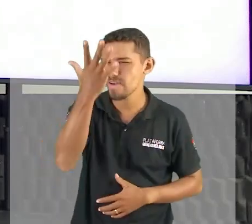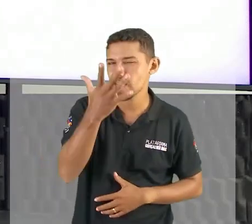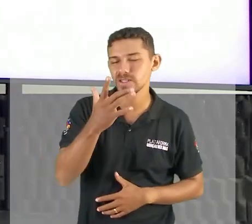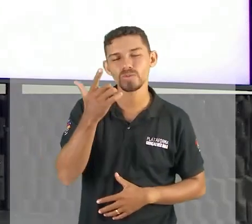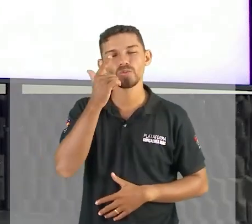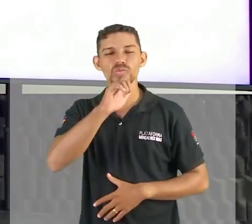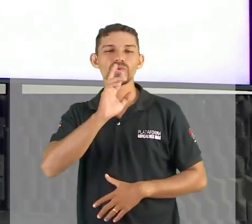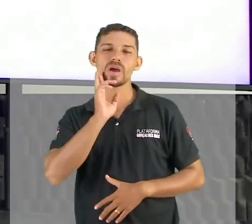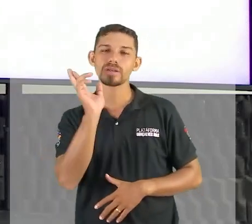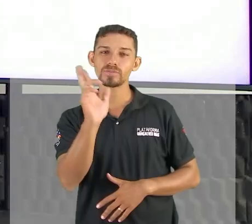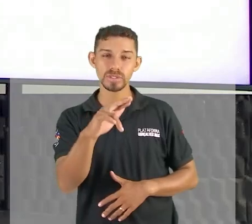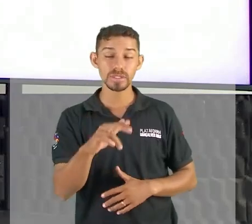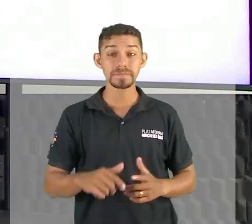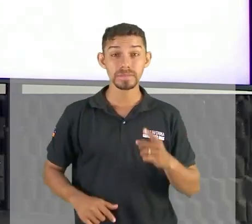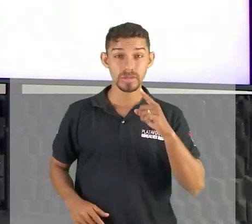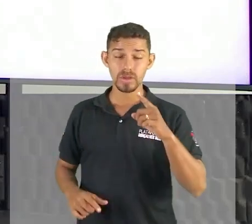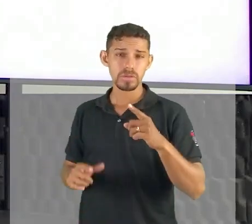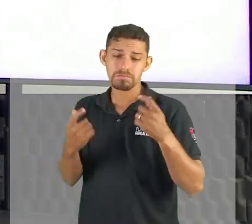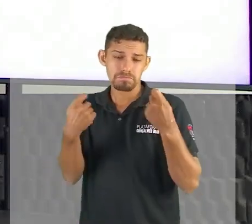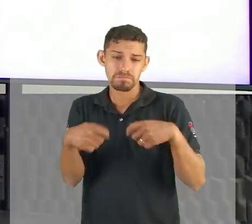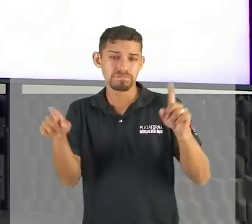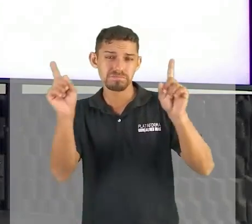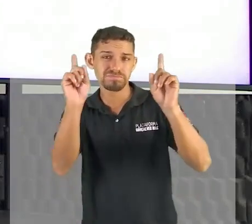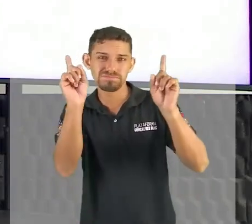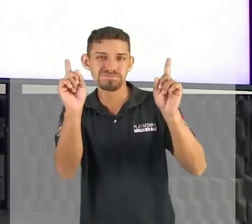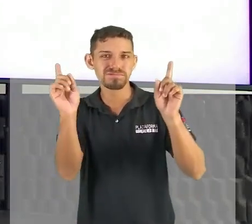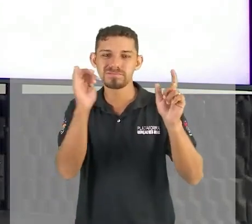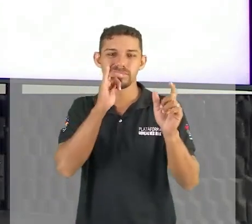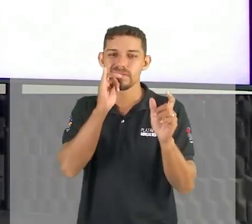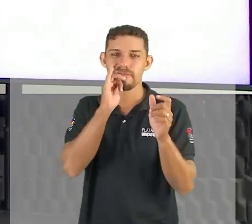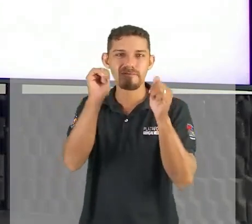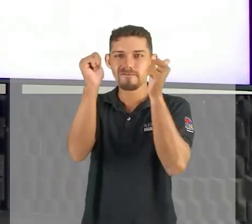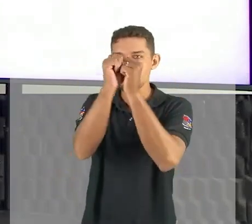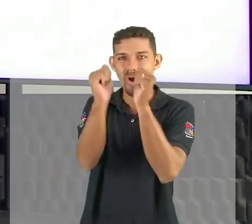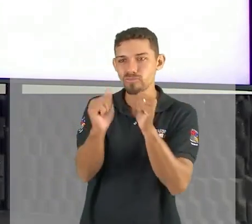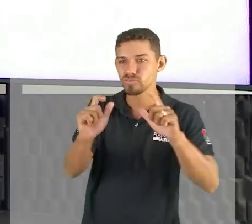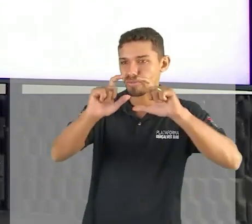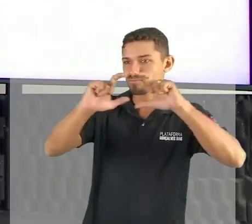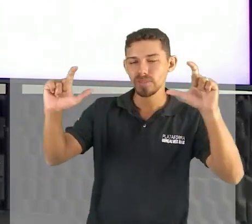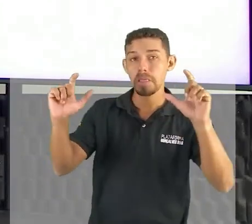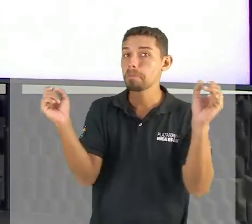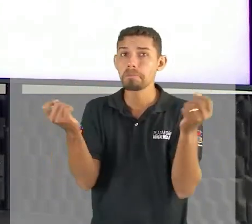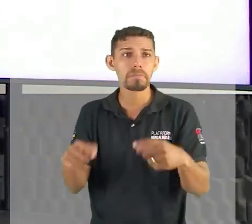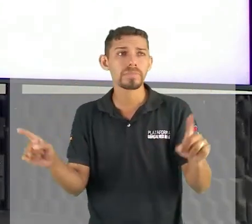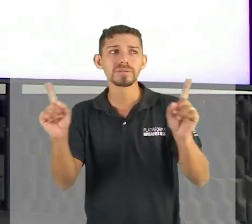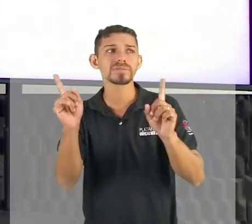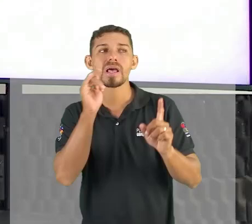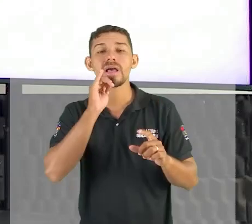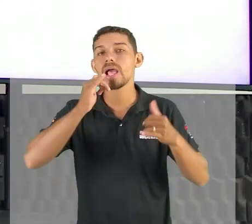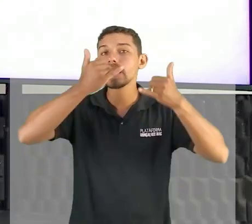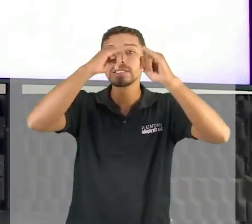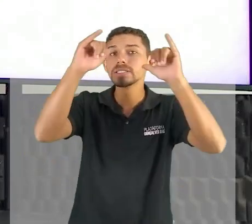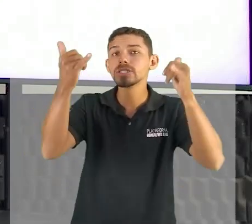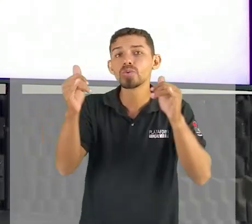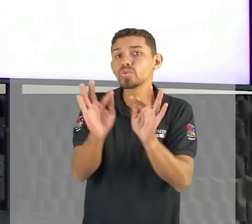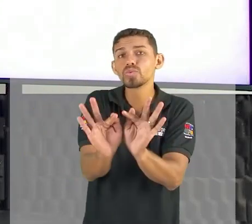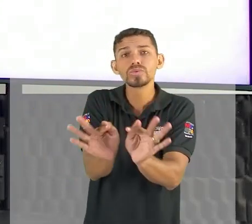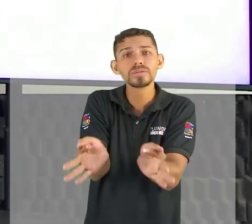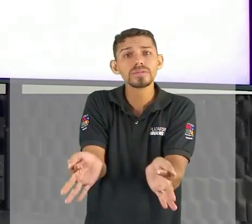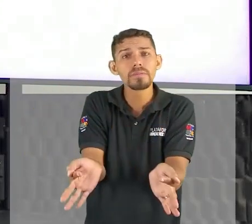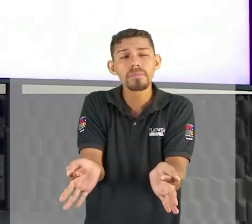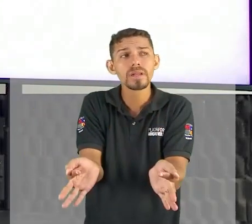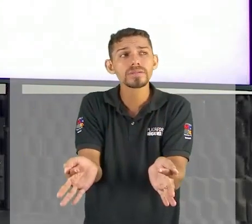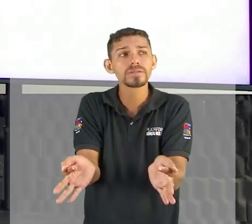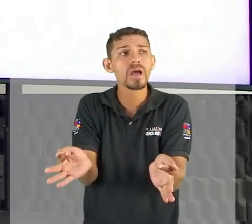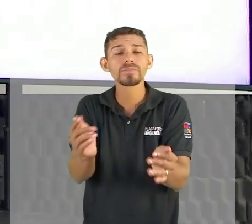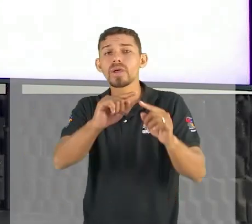responder essas questões que você não precisa de fórmula a questão é de circuito simples esse circuito